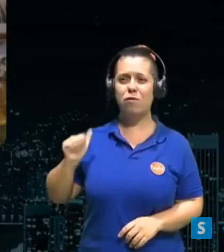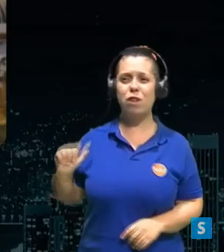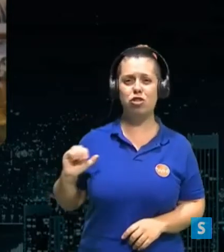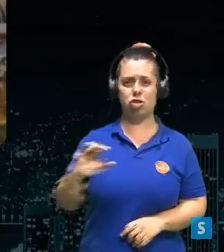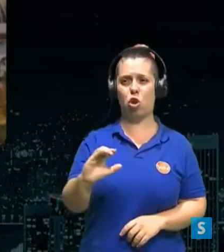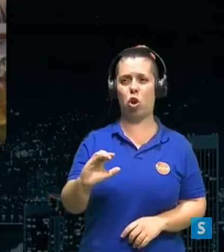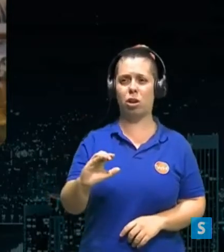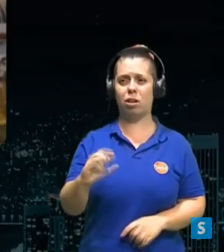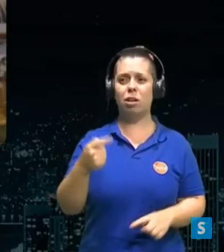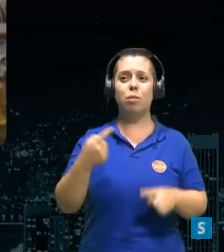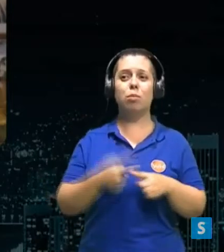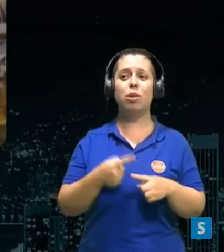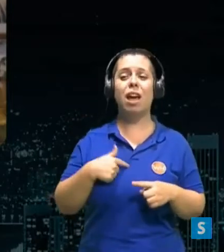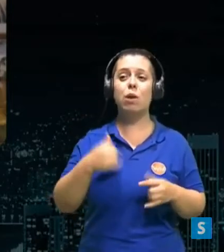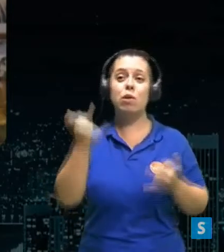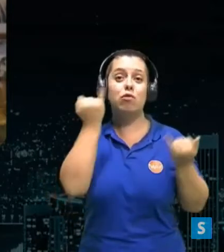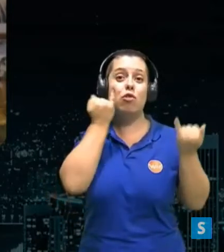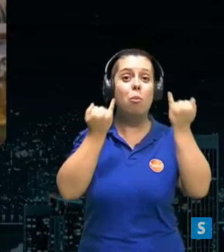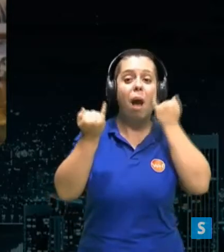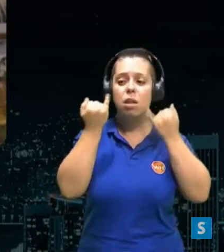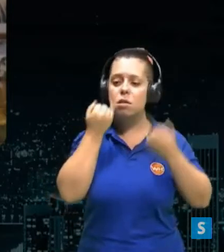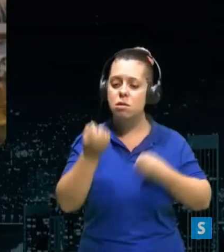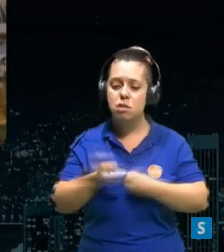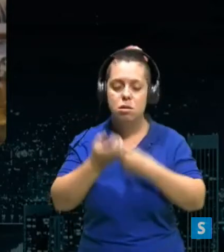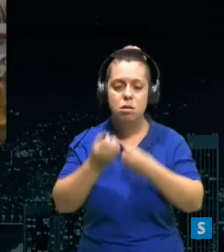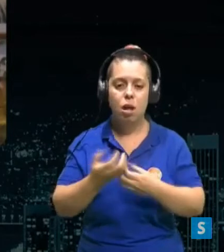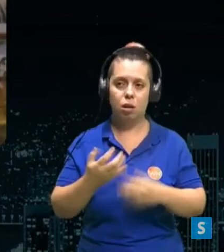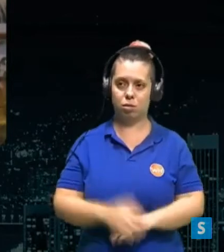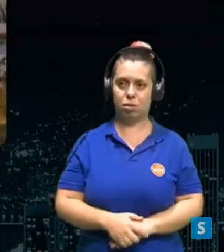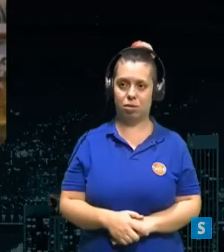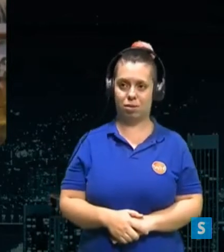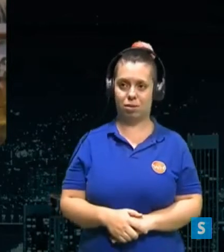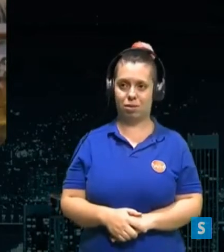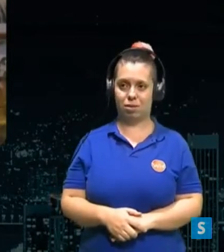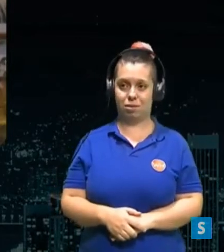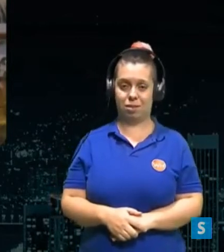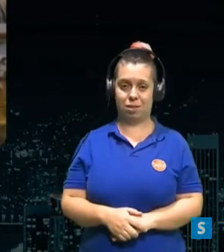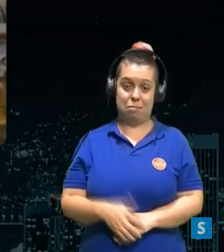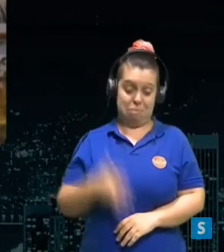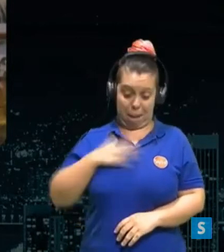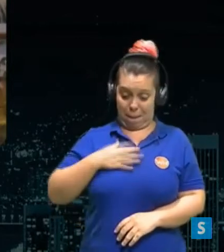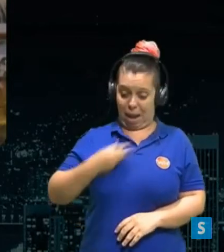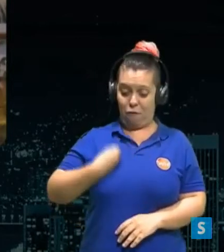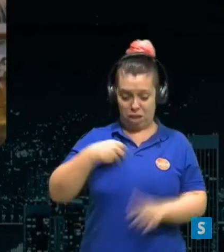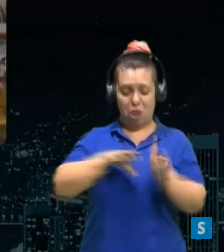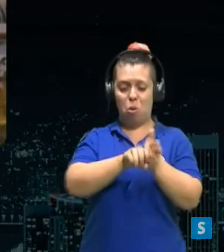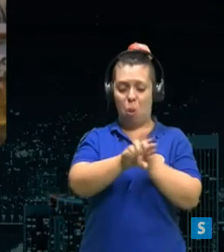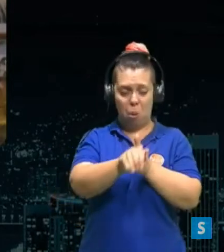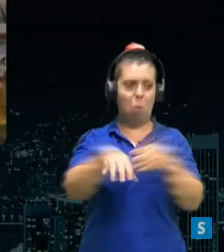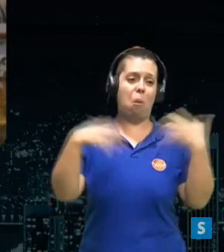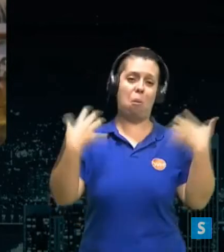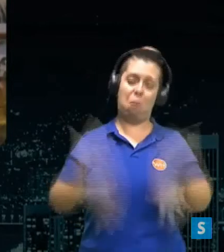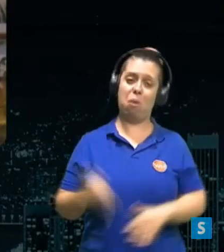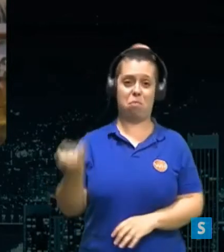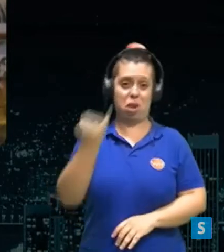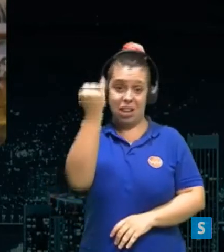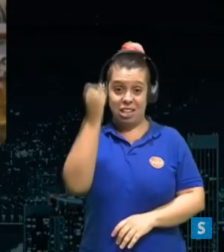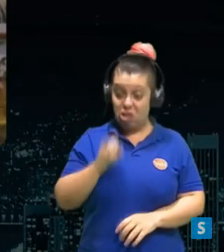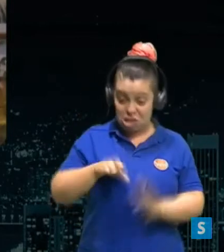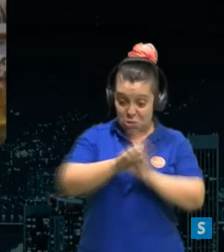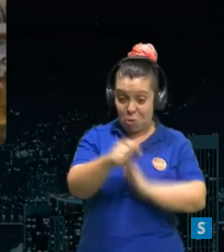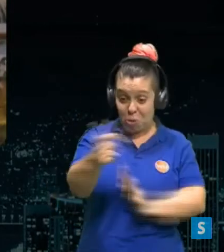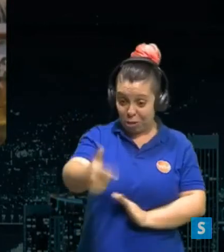só porque eu tive acesso à informação o Google desempenha um papel muito importante na minha vida senão eu não teria chegado